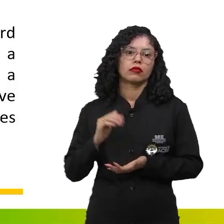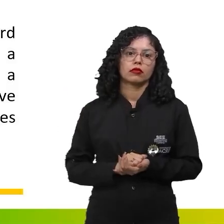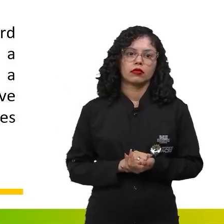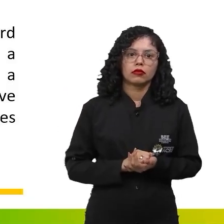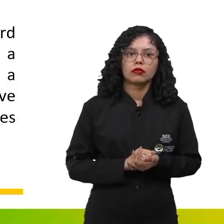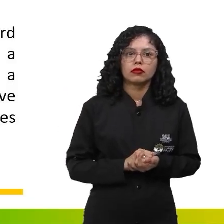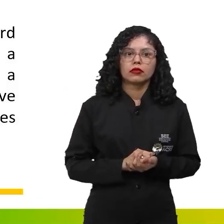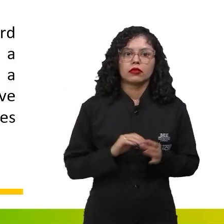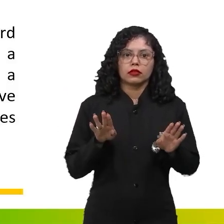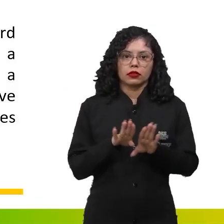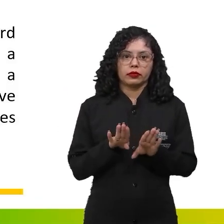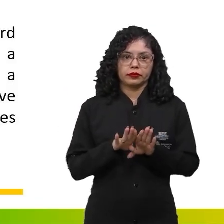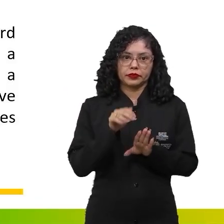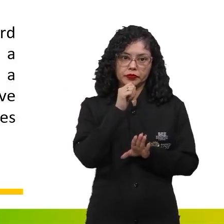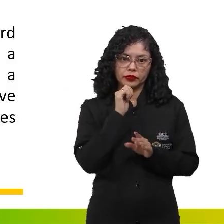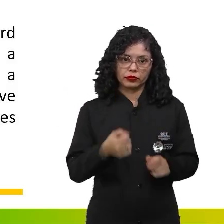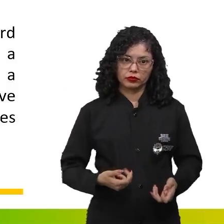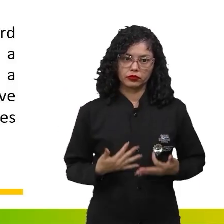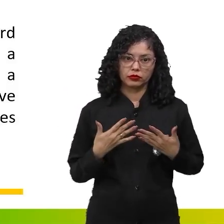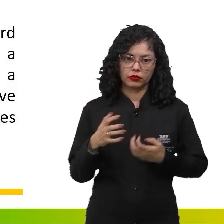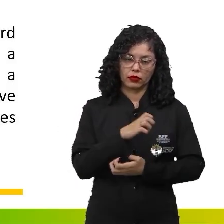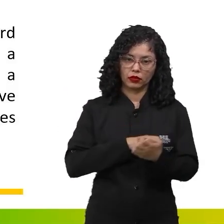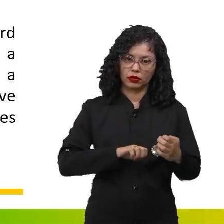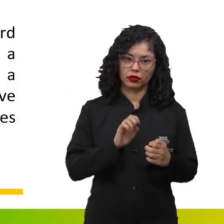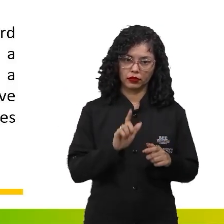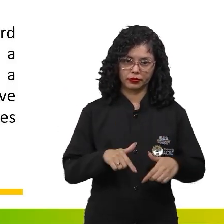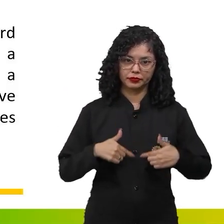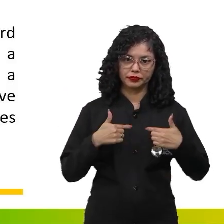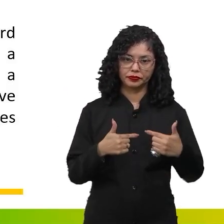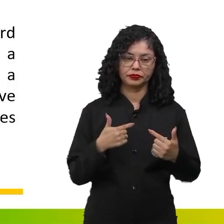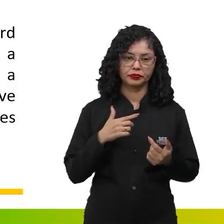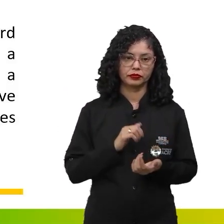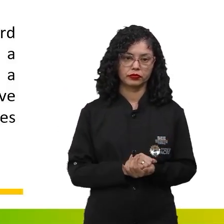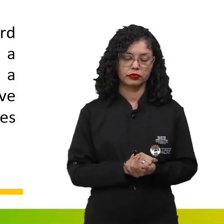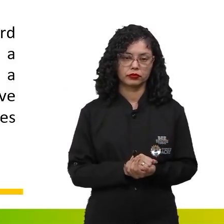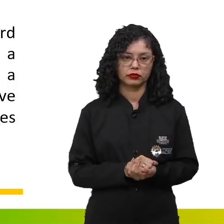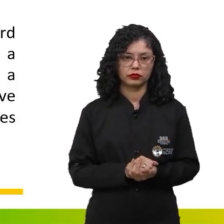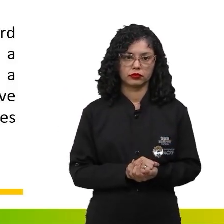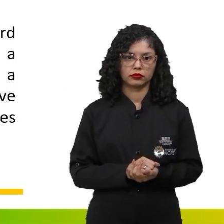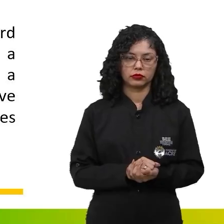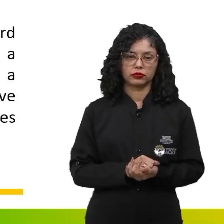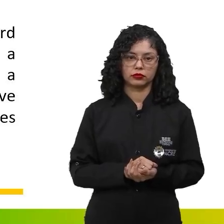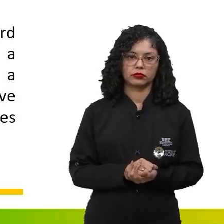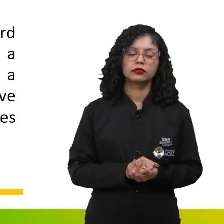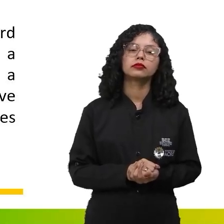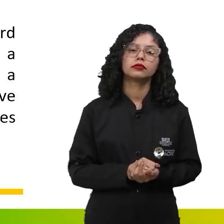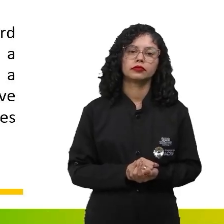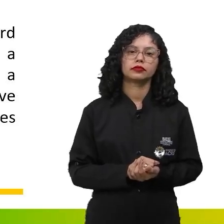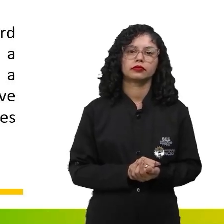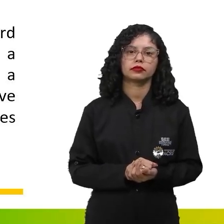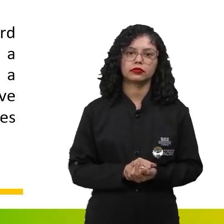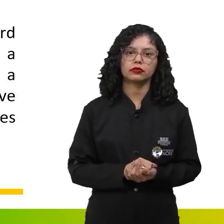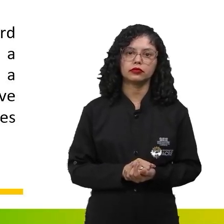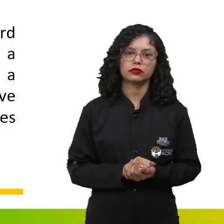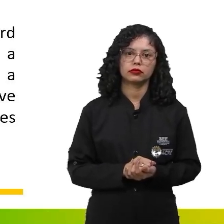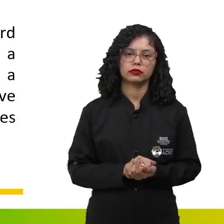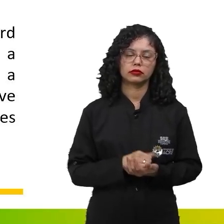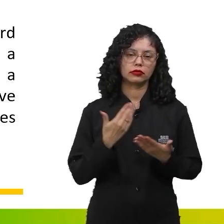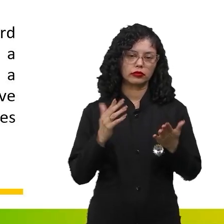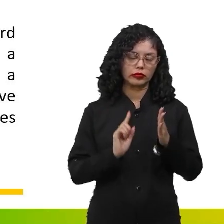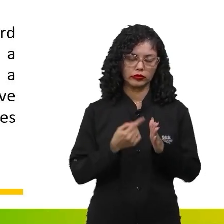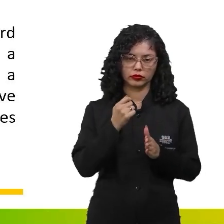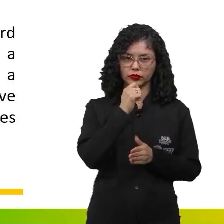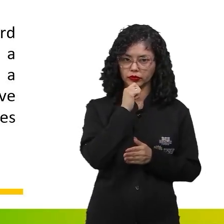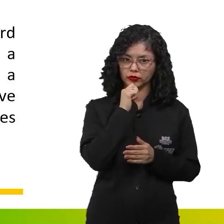bonde tombado pelos manifestantes da revolta da vacina, né? A casa de Oswaldo Air Cruz. Então, um